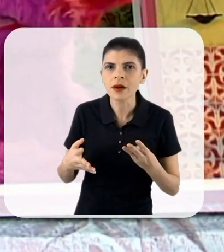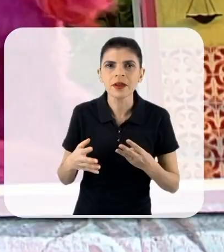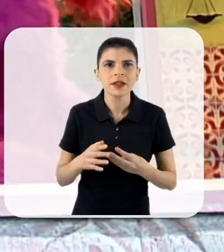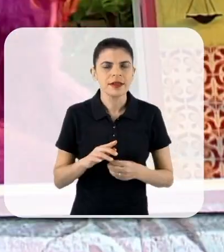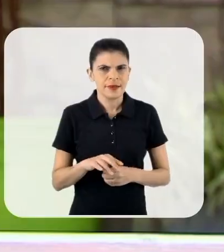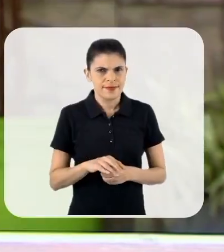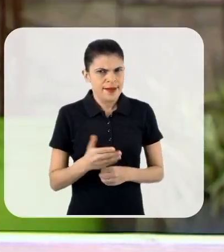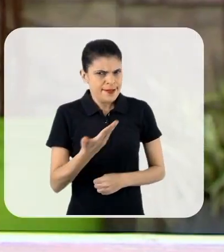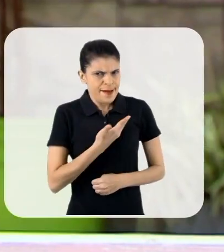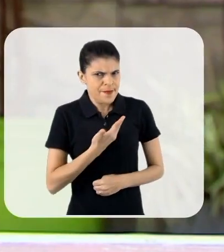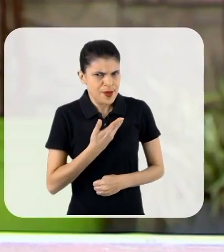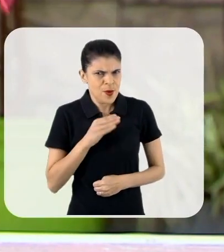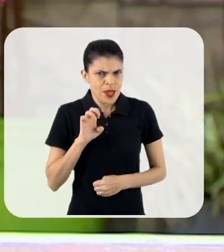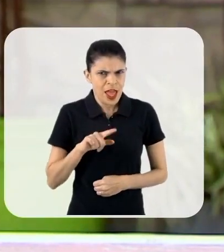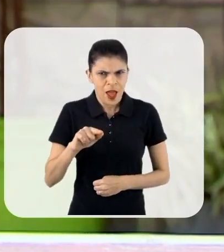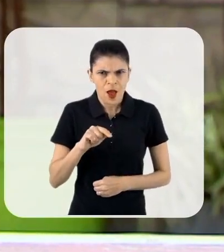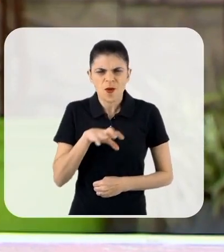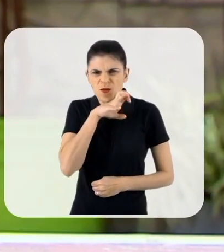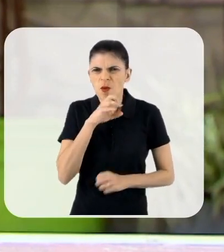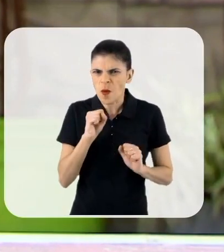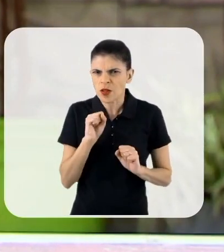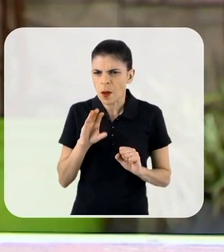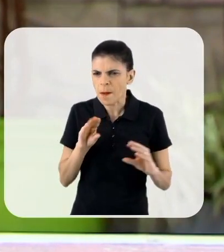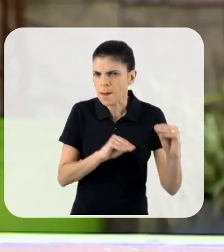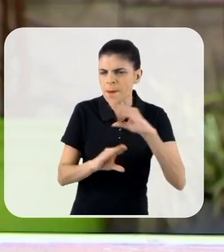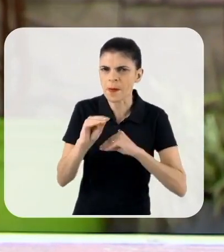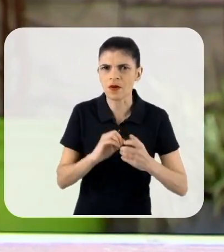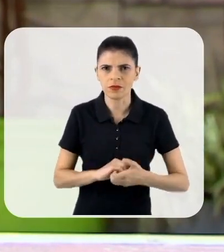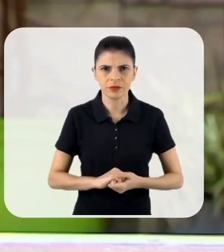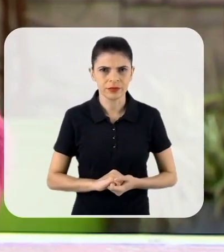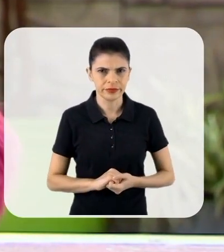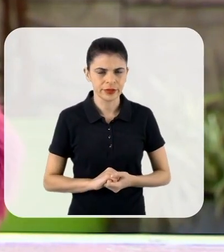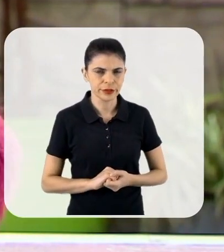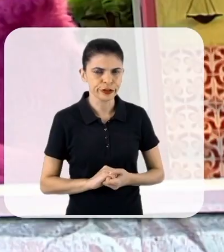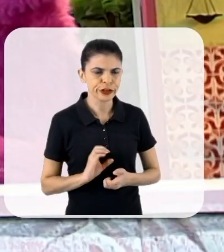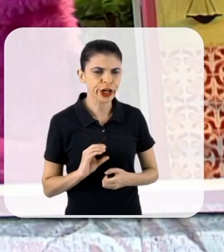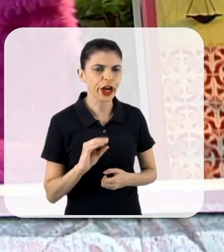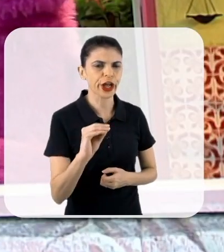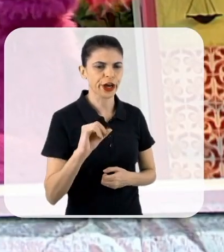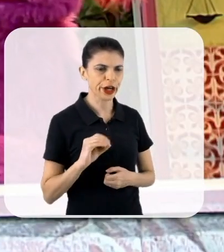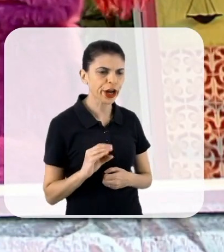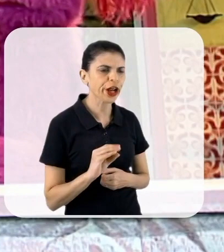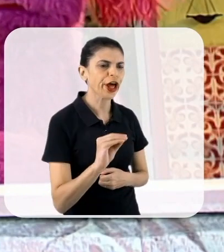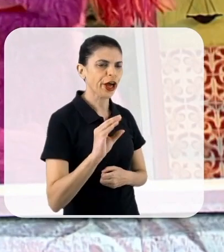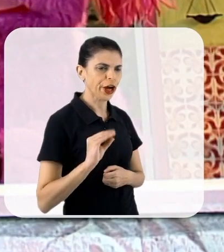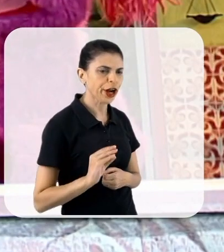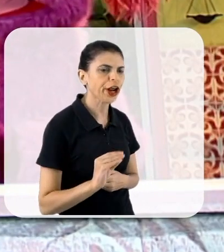O próximo, Elmo! Bicho amigo do Elmo, pode falar!